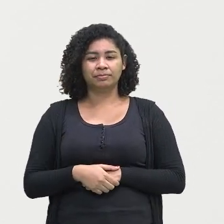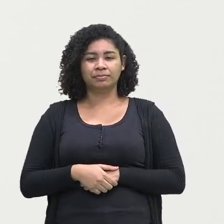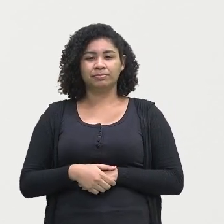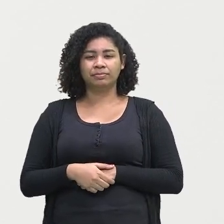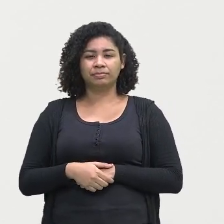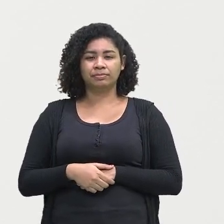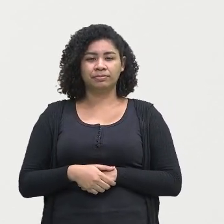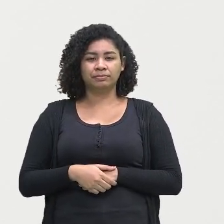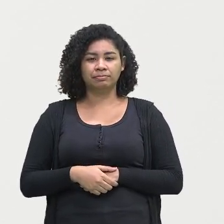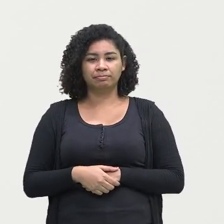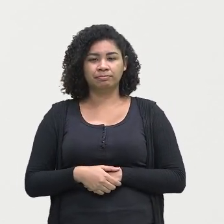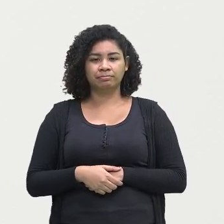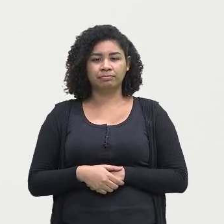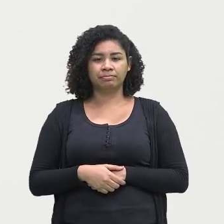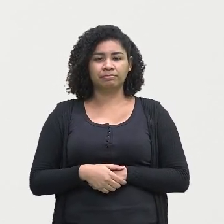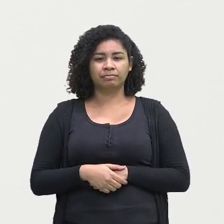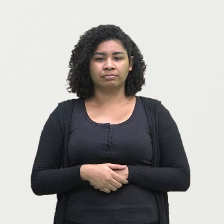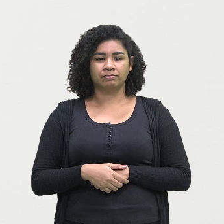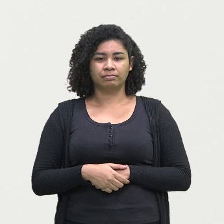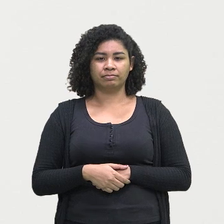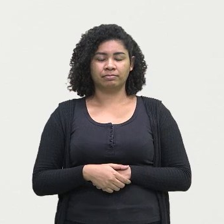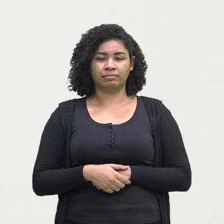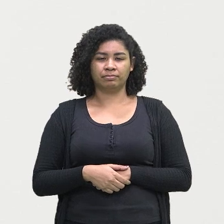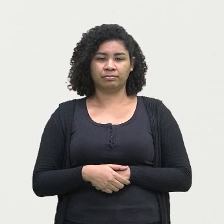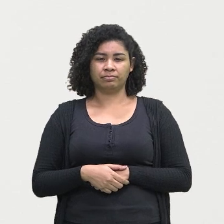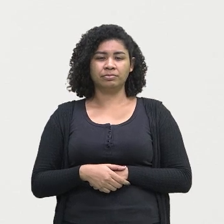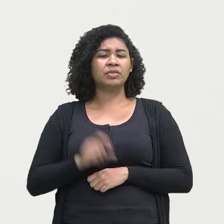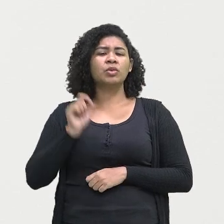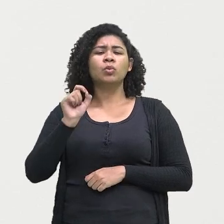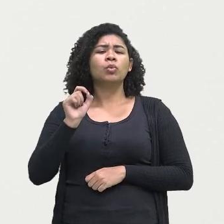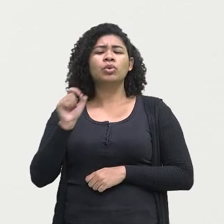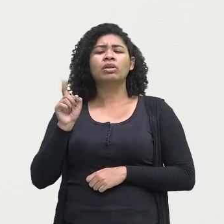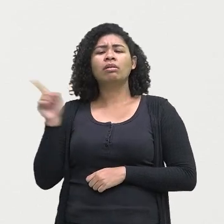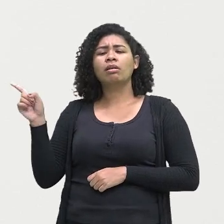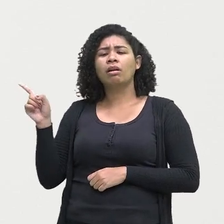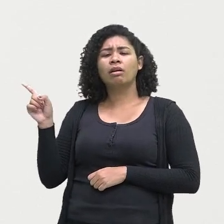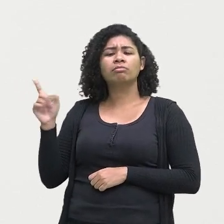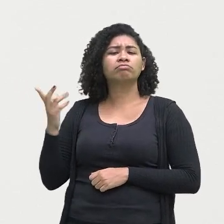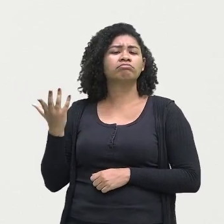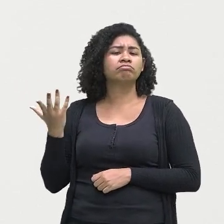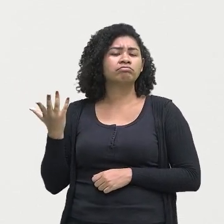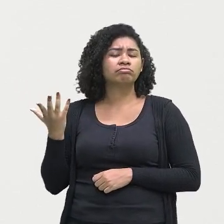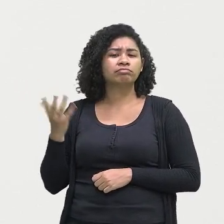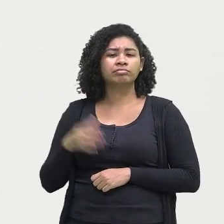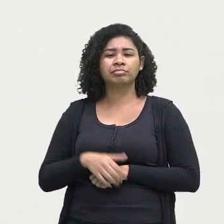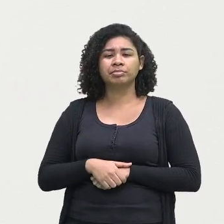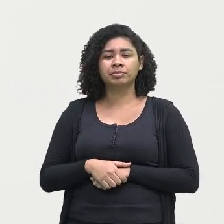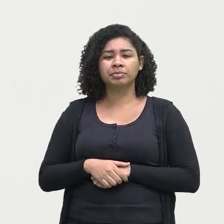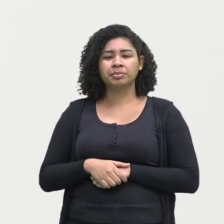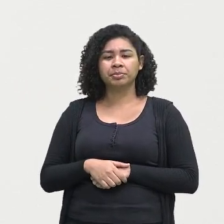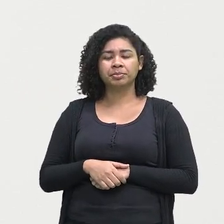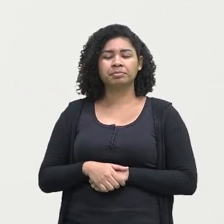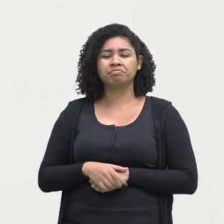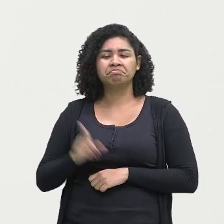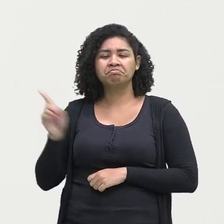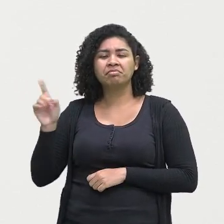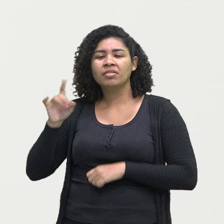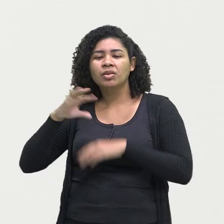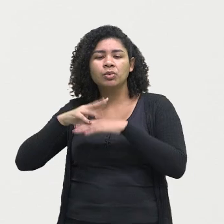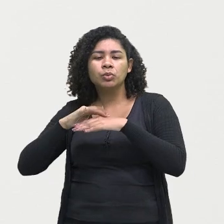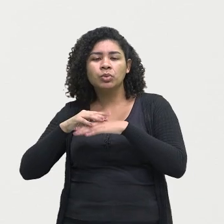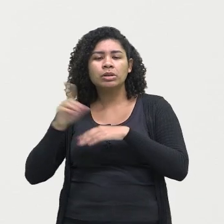Então, what is fetal familial insomnia? O que é essa síndrome? É justamente